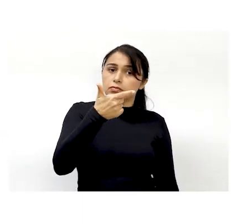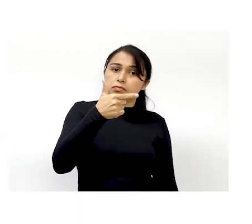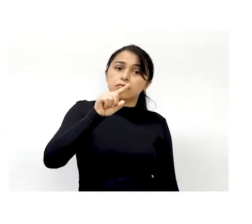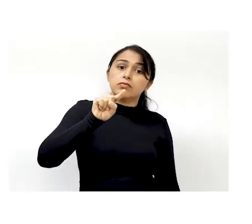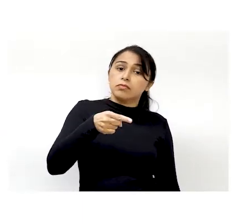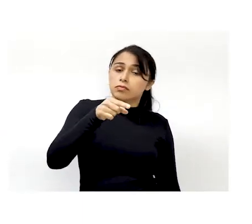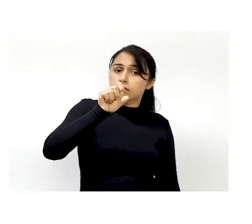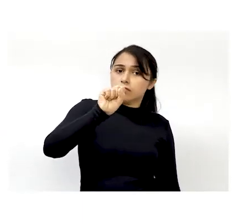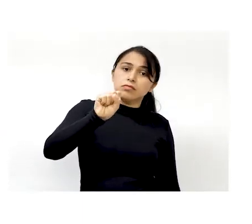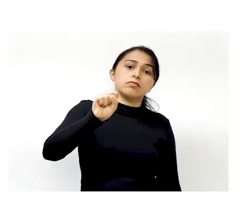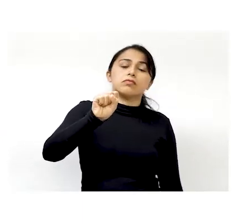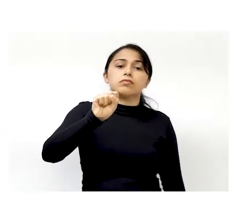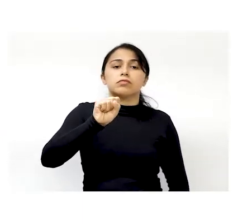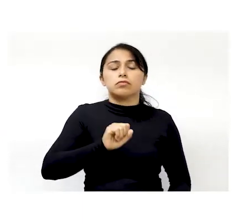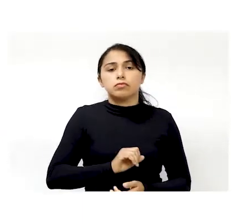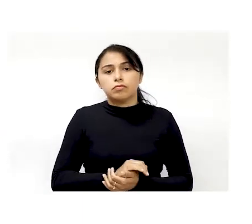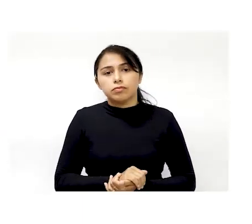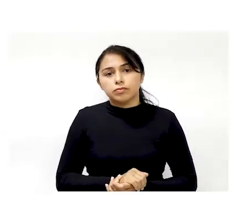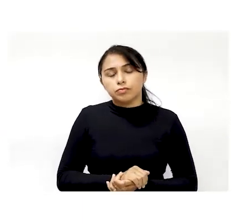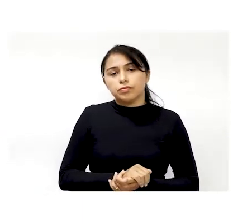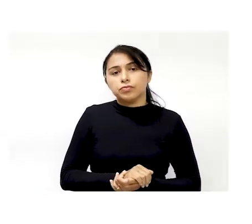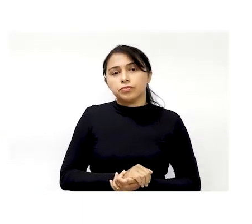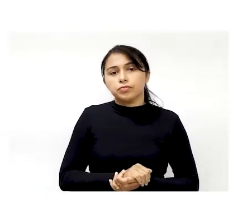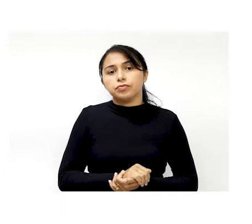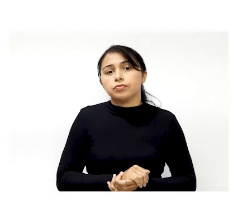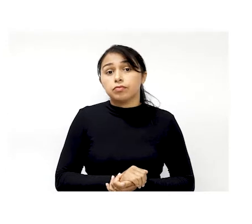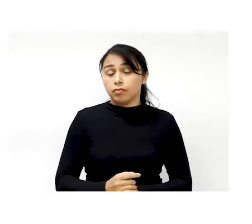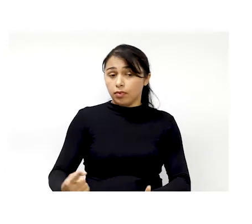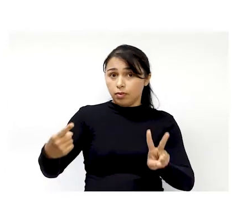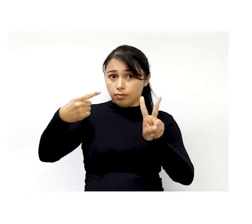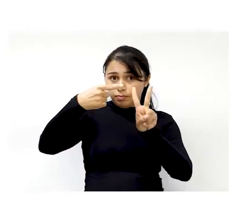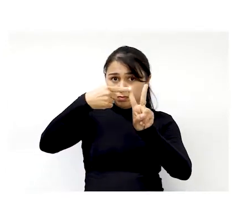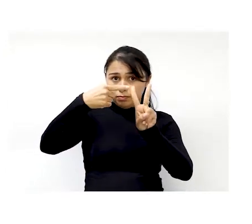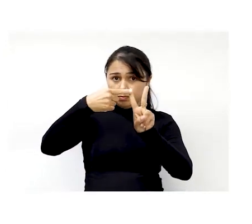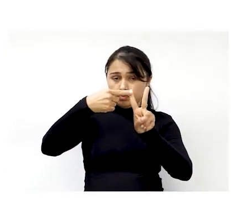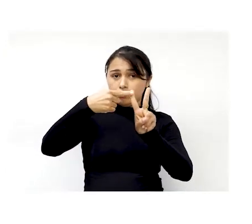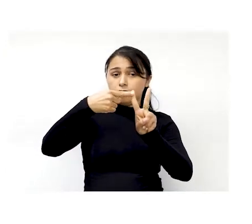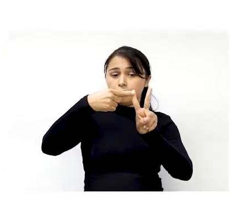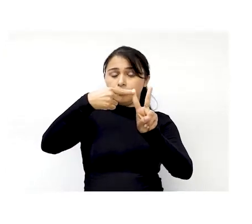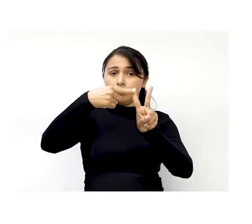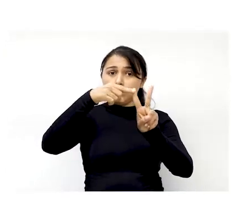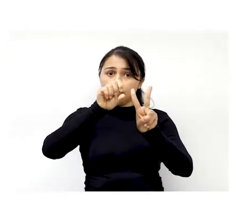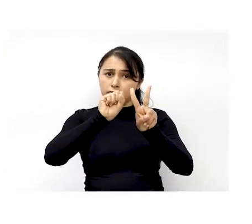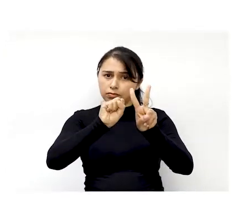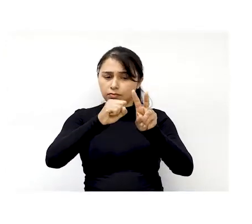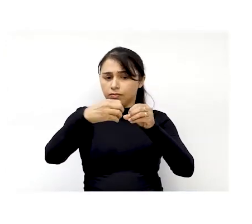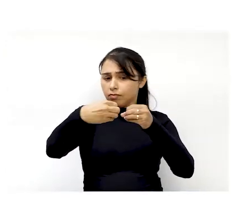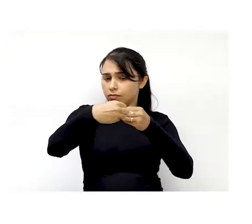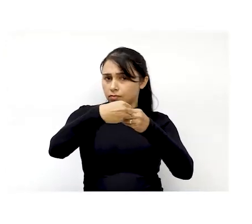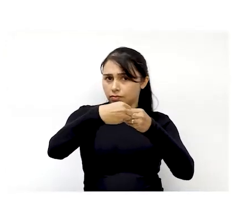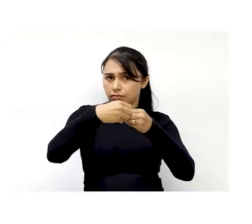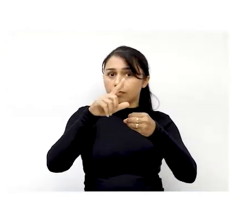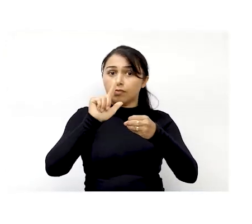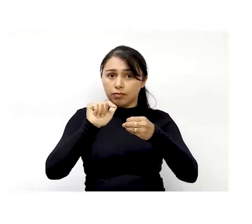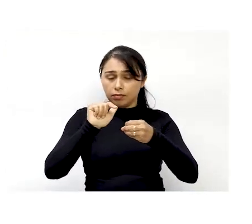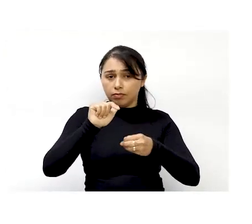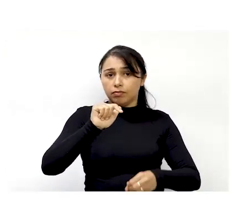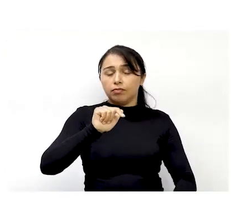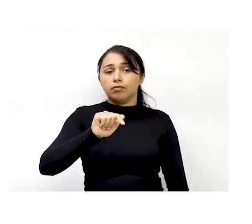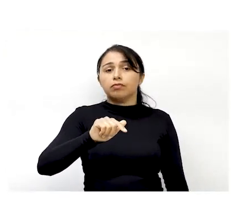o 2,9, ele não serve, porque ele já passou, né? Então, a gente ficaria ali